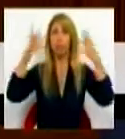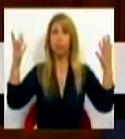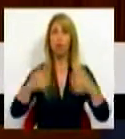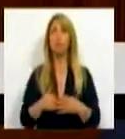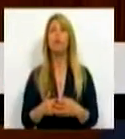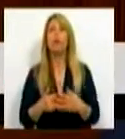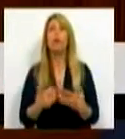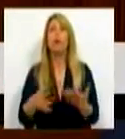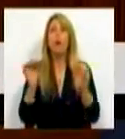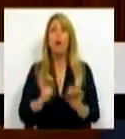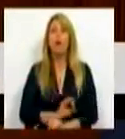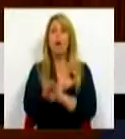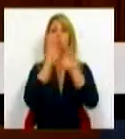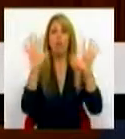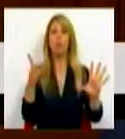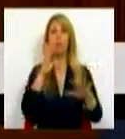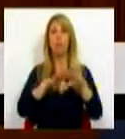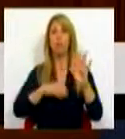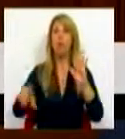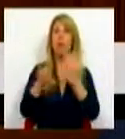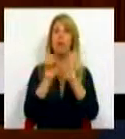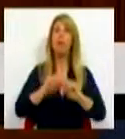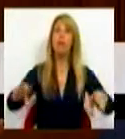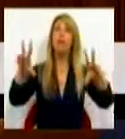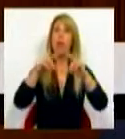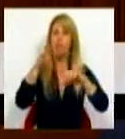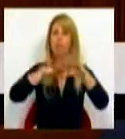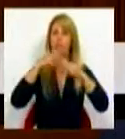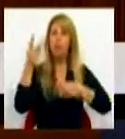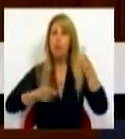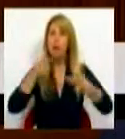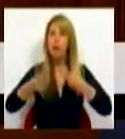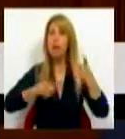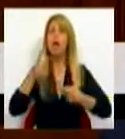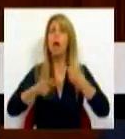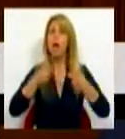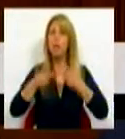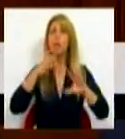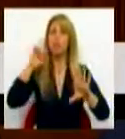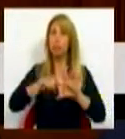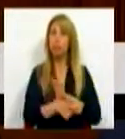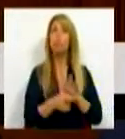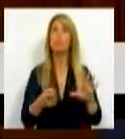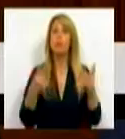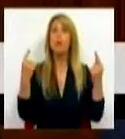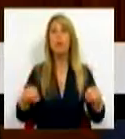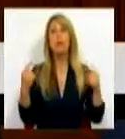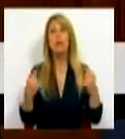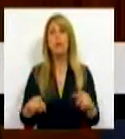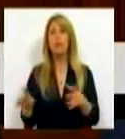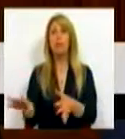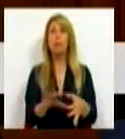Obviamente, perante uma nova legislação, foi feita uma análise bastante exaustiva, que teve a colaboração não